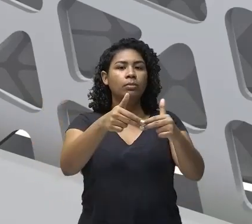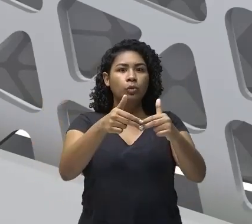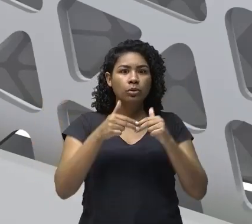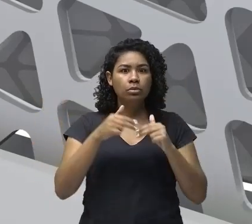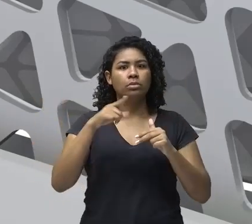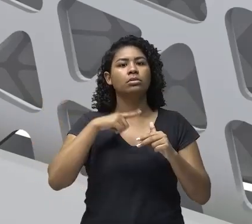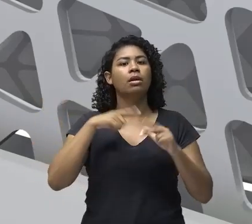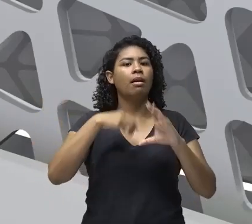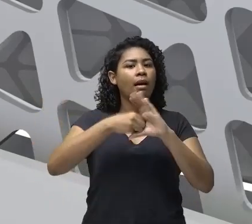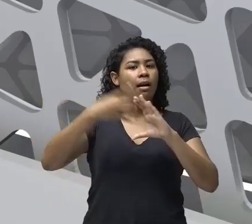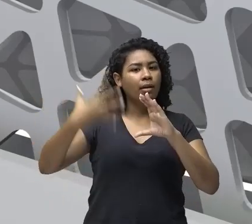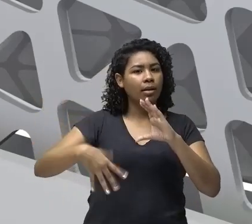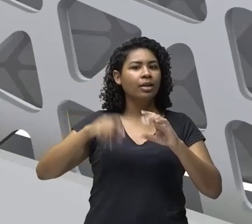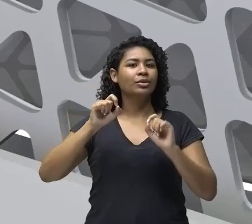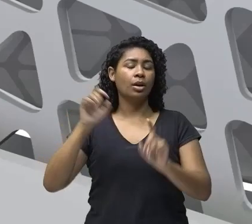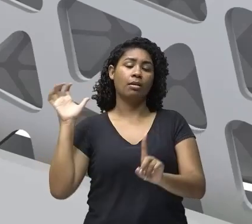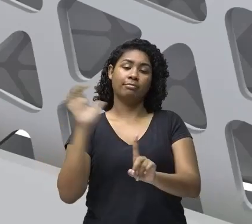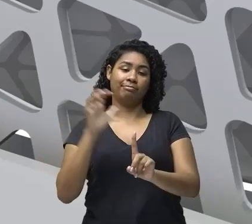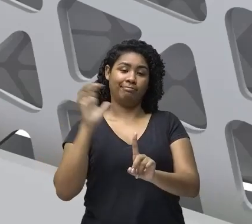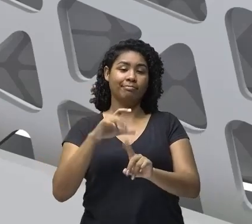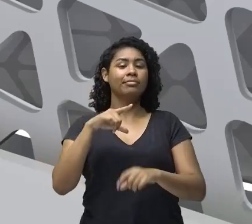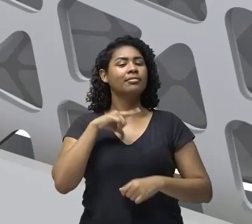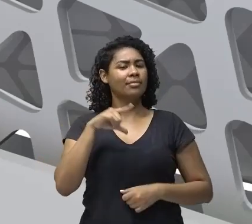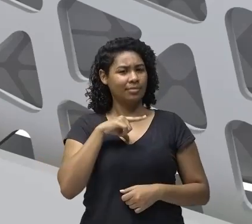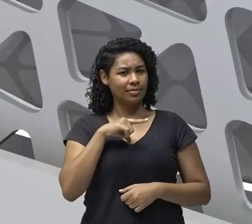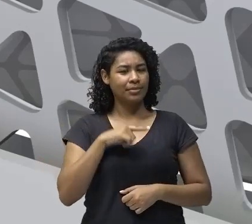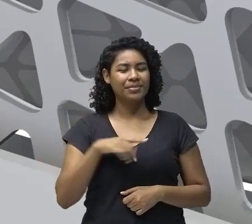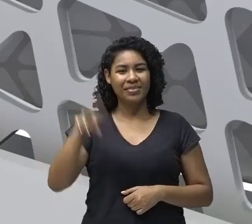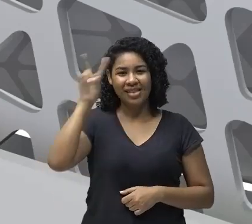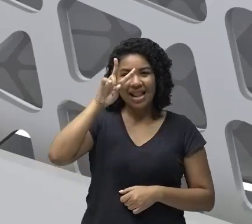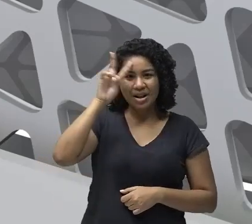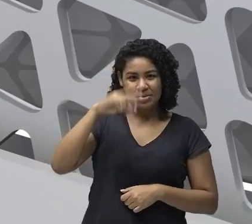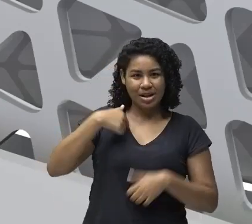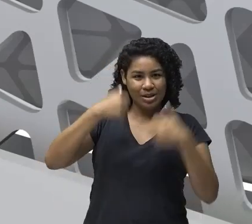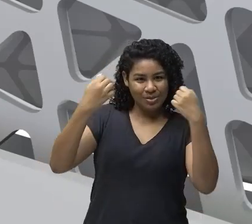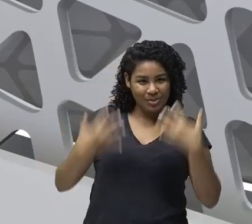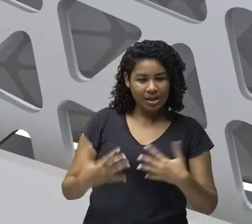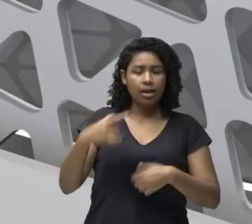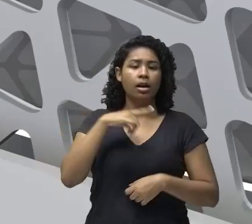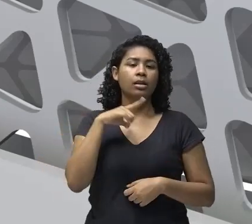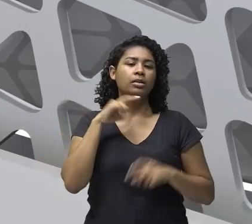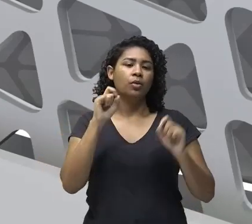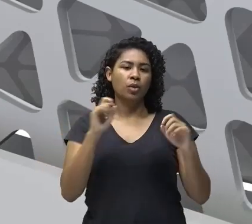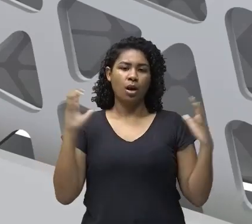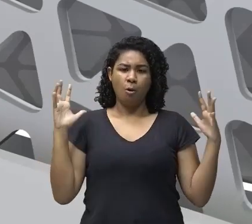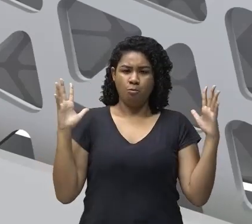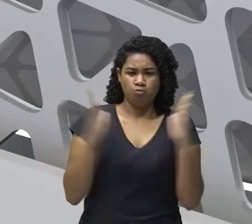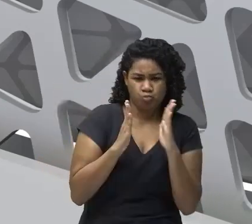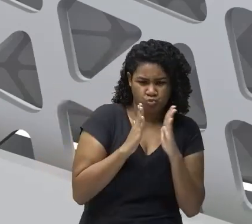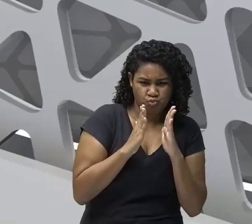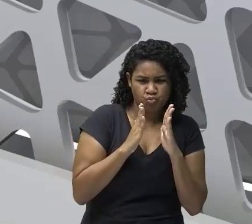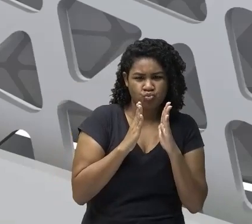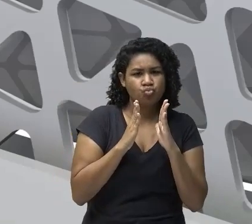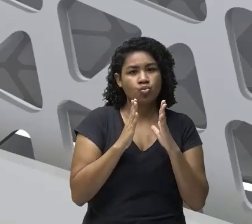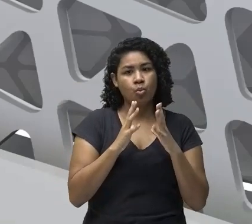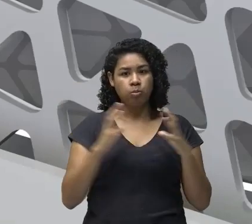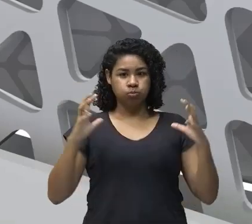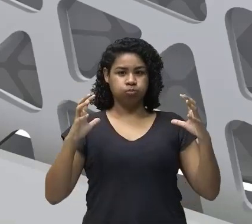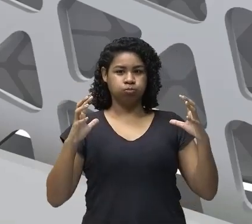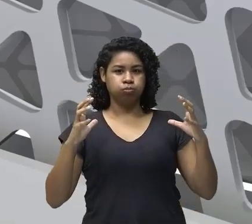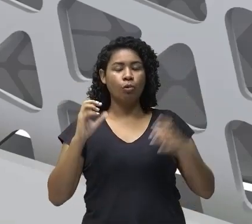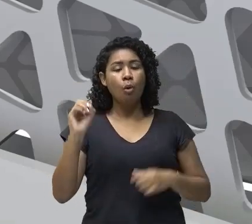caracterizado pelas características desse vento. A gente viu que a pressão, a quantidade de vapor de